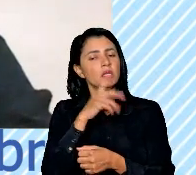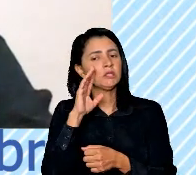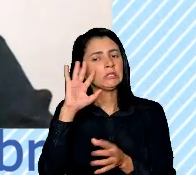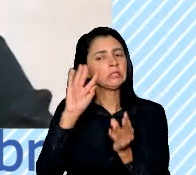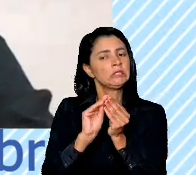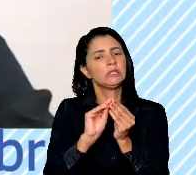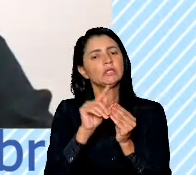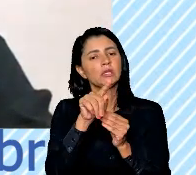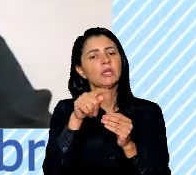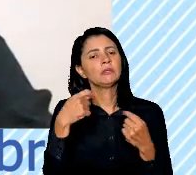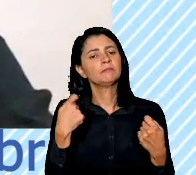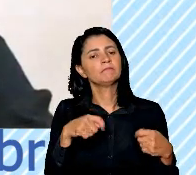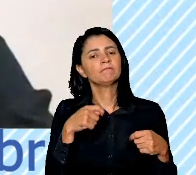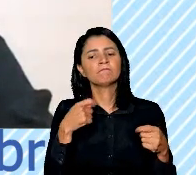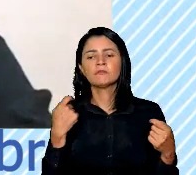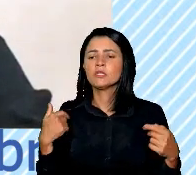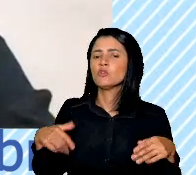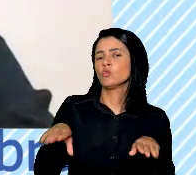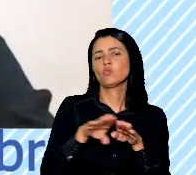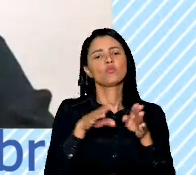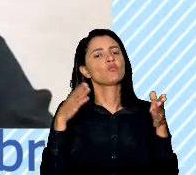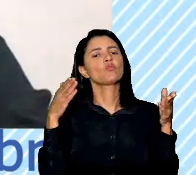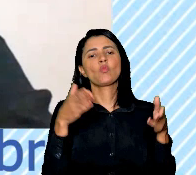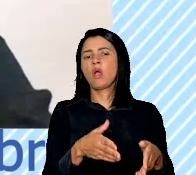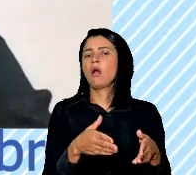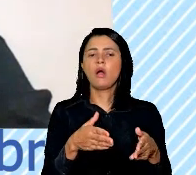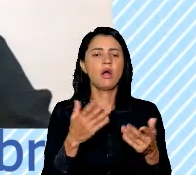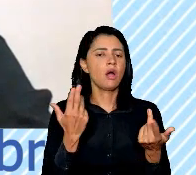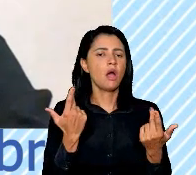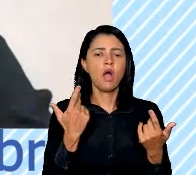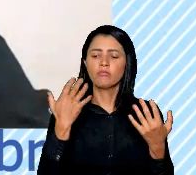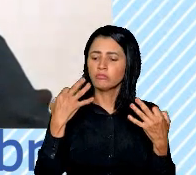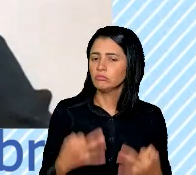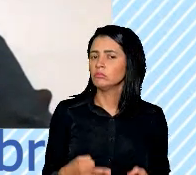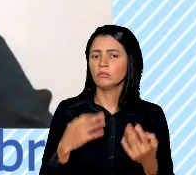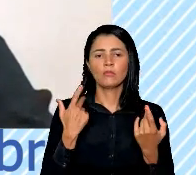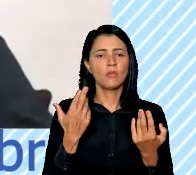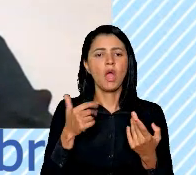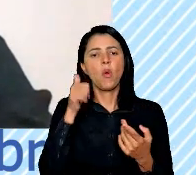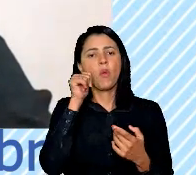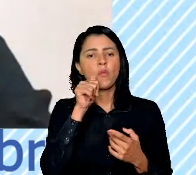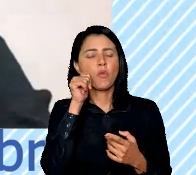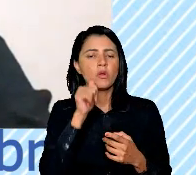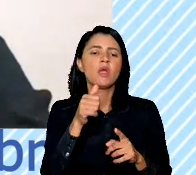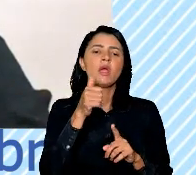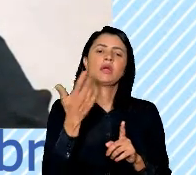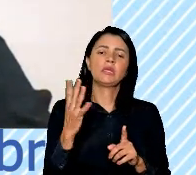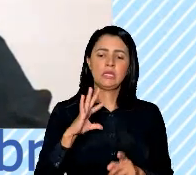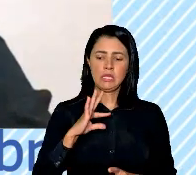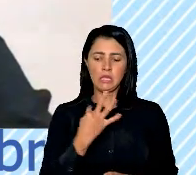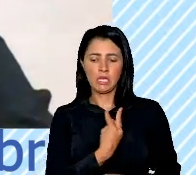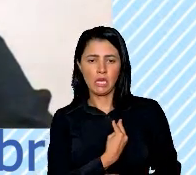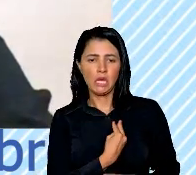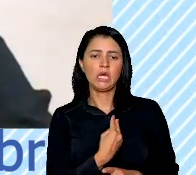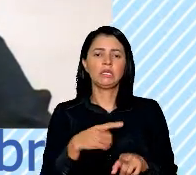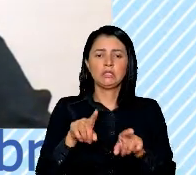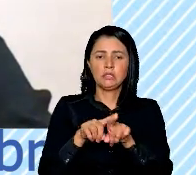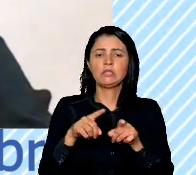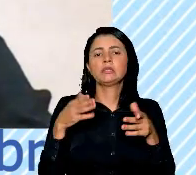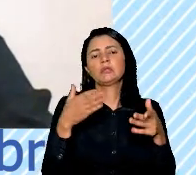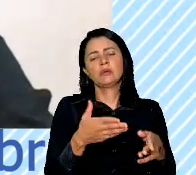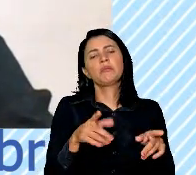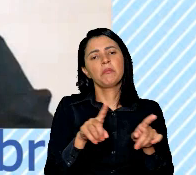a necessidade da igual participação, com a mesma dignidade de mulheres trans e travestis. Essa questão, né, da